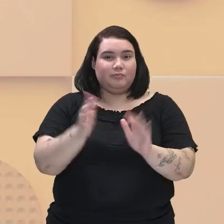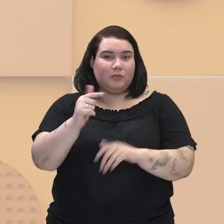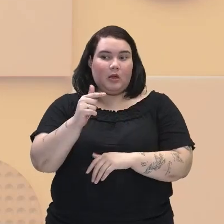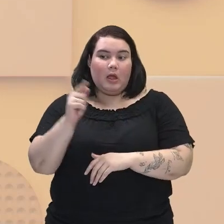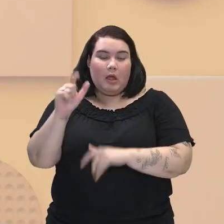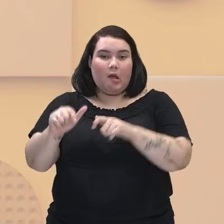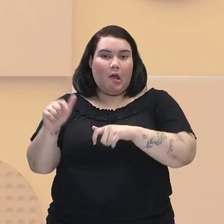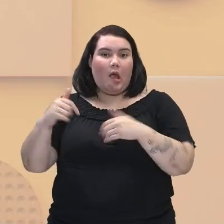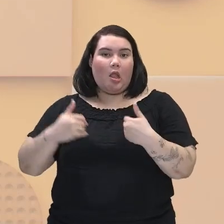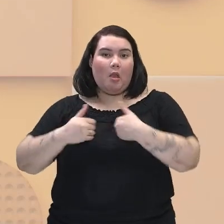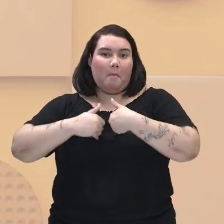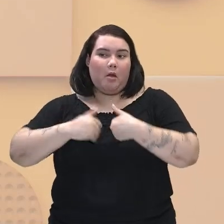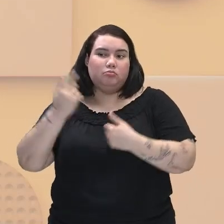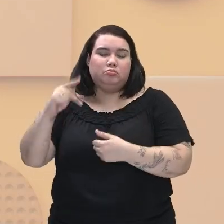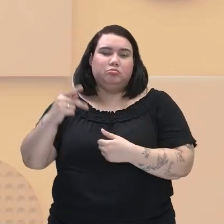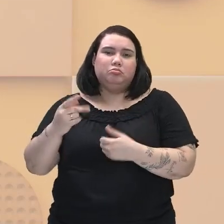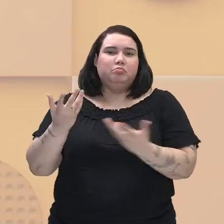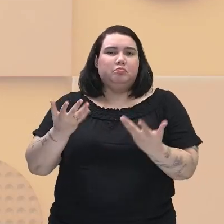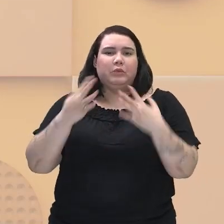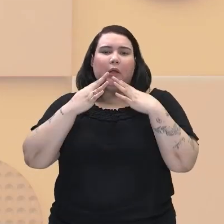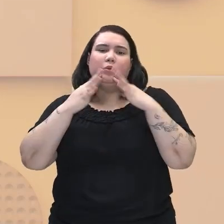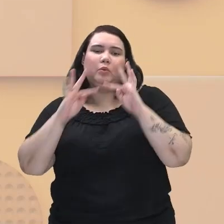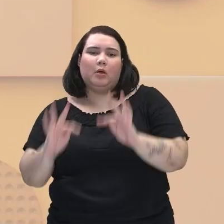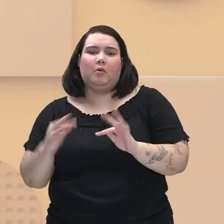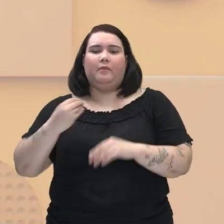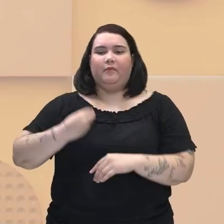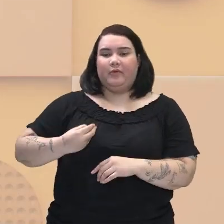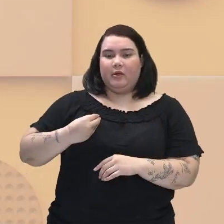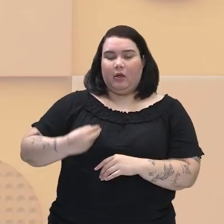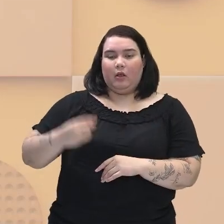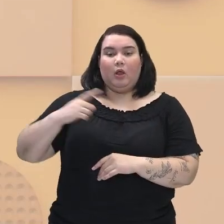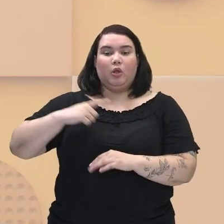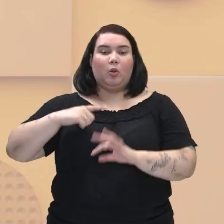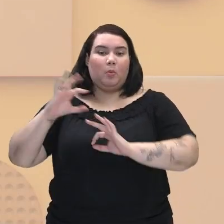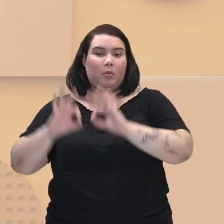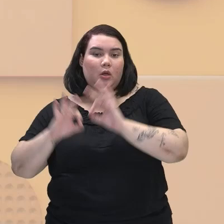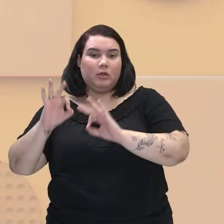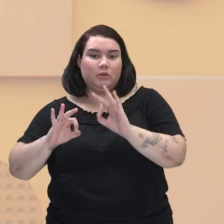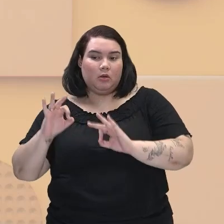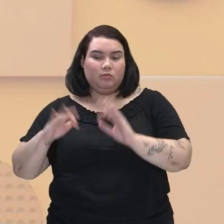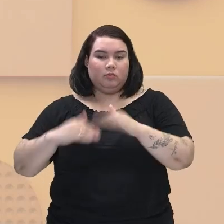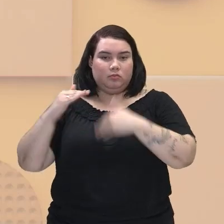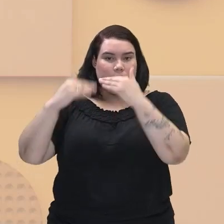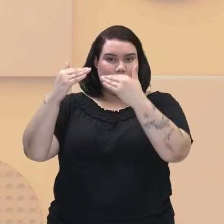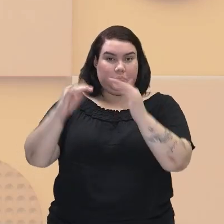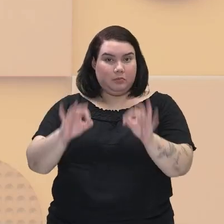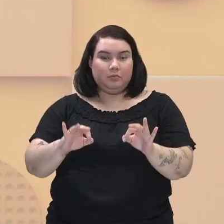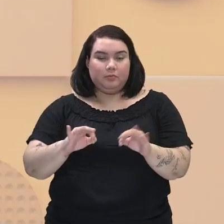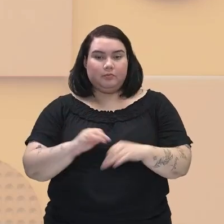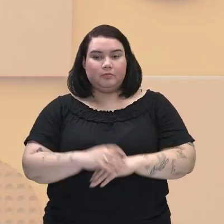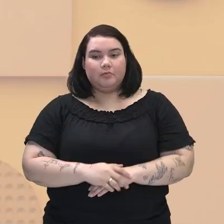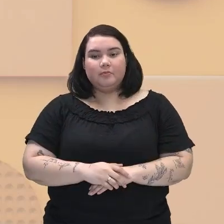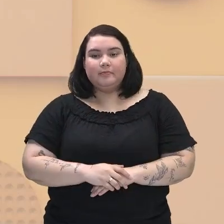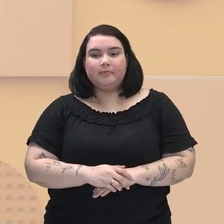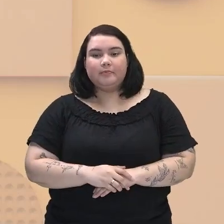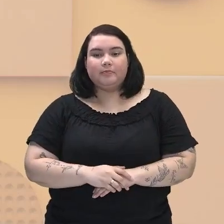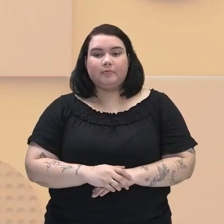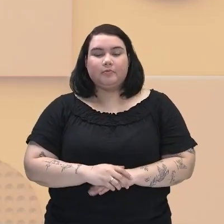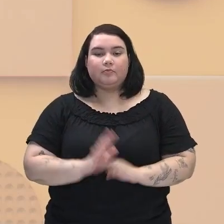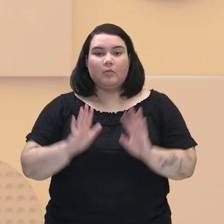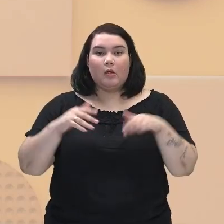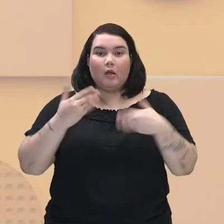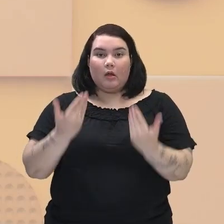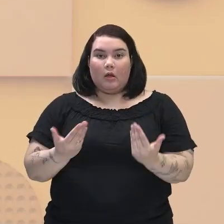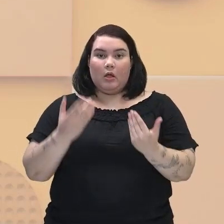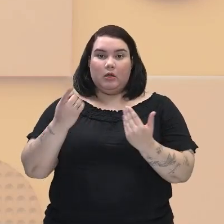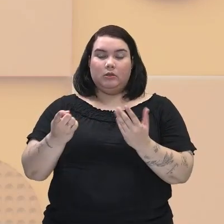que possuem as suas rotinas, passaram por um processo de evolução. Correto. Dentro